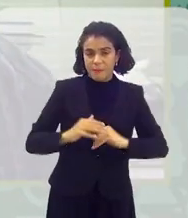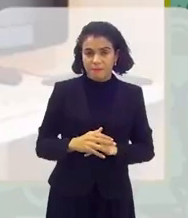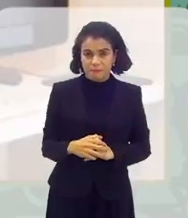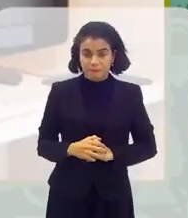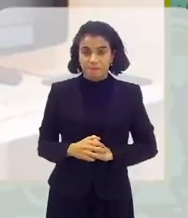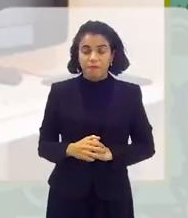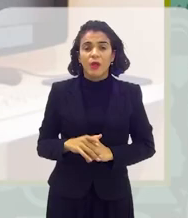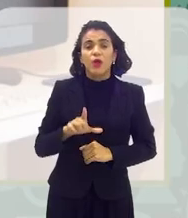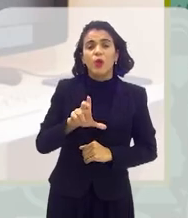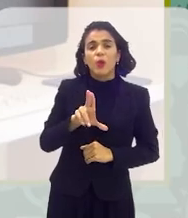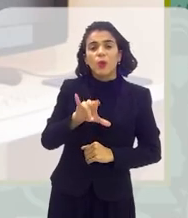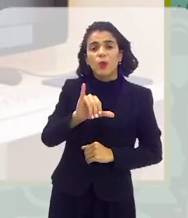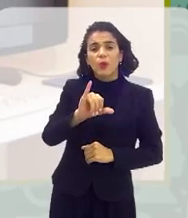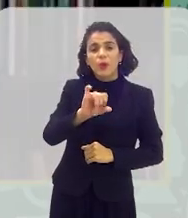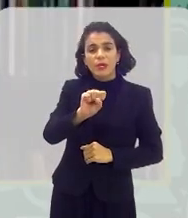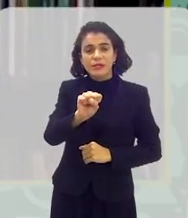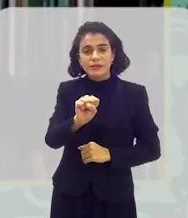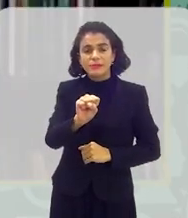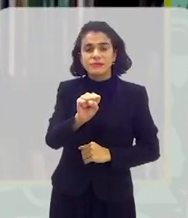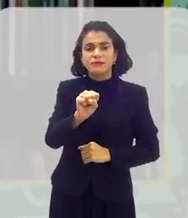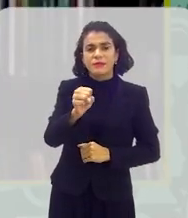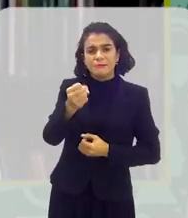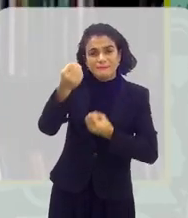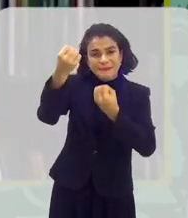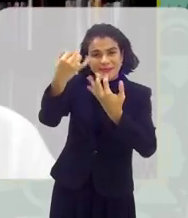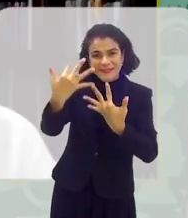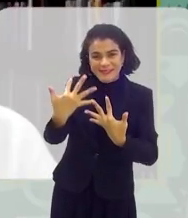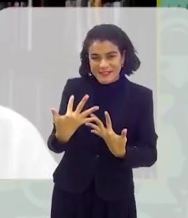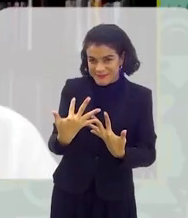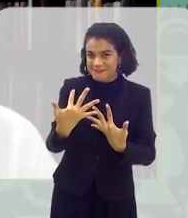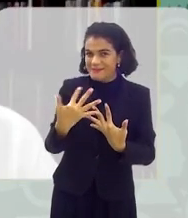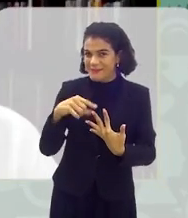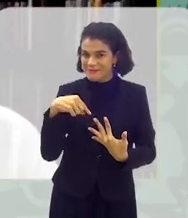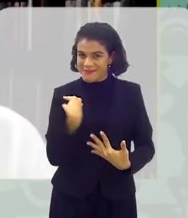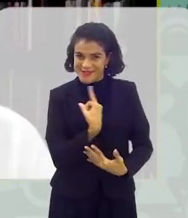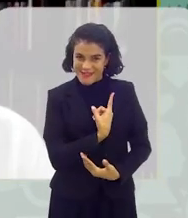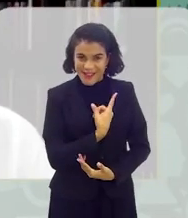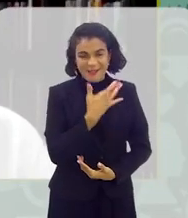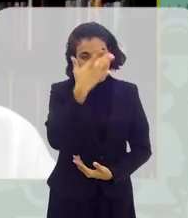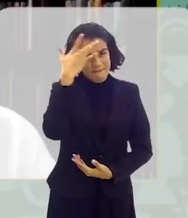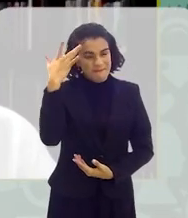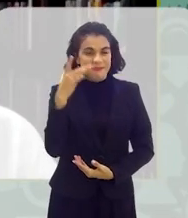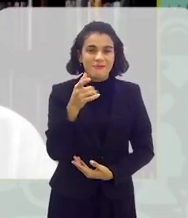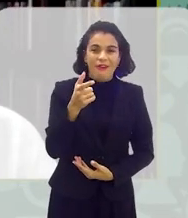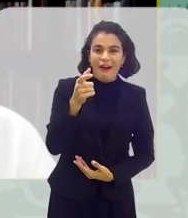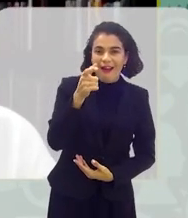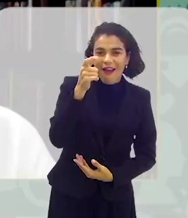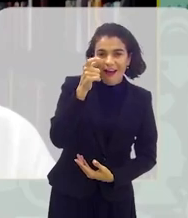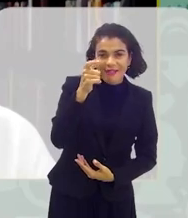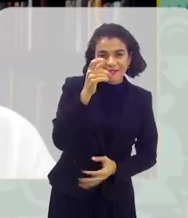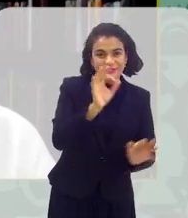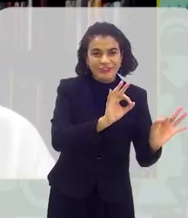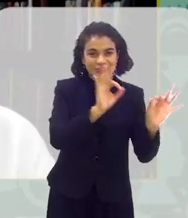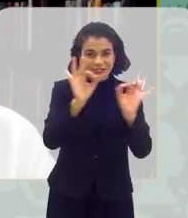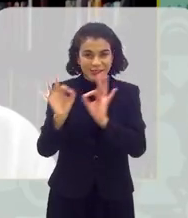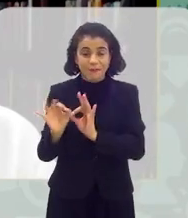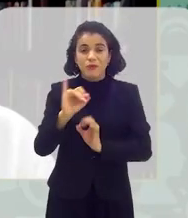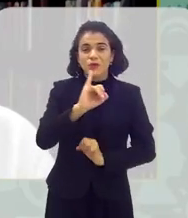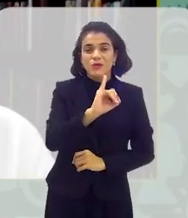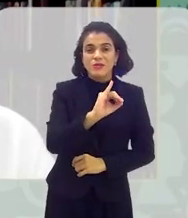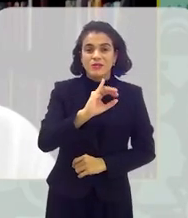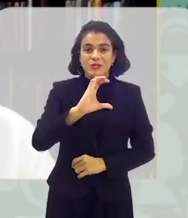tempo Luiz fala um pouquinho para gente Primeiro vamos explicar né para quem tá assistindo a gente sobre o c e é com certeza